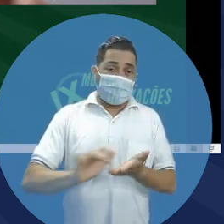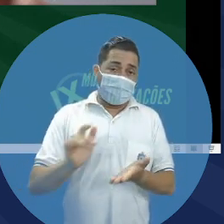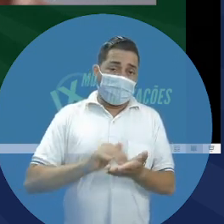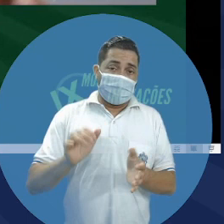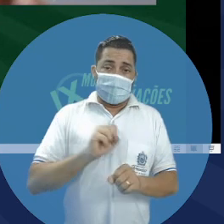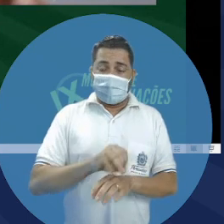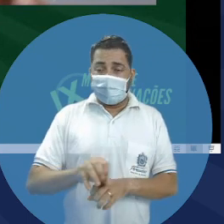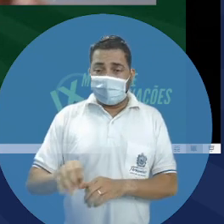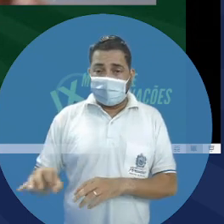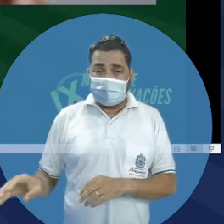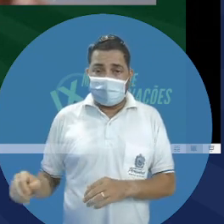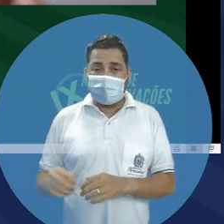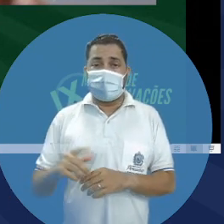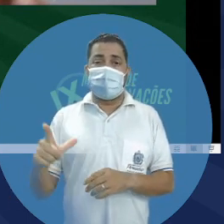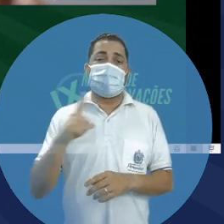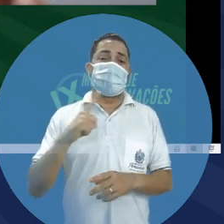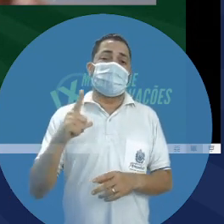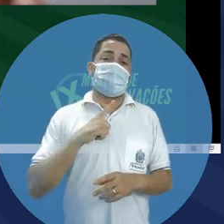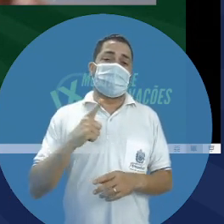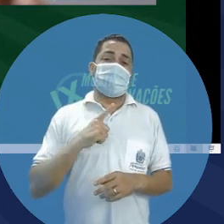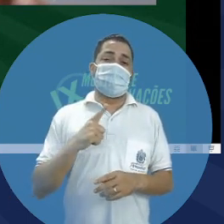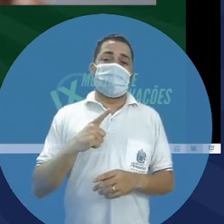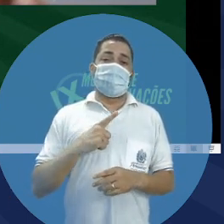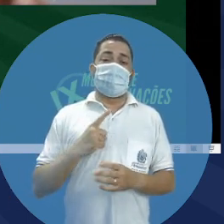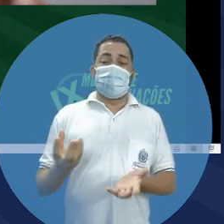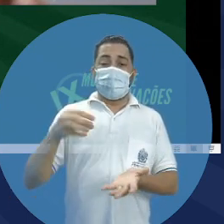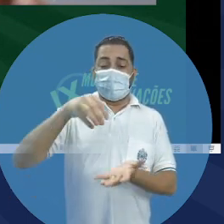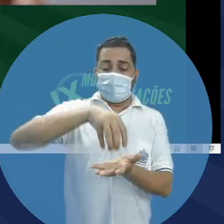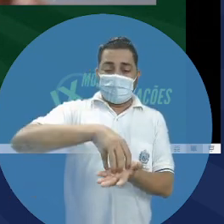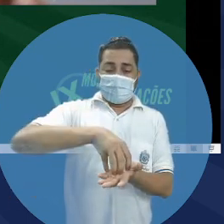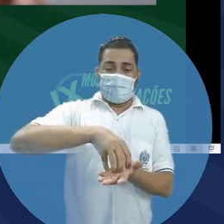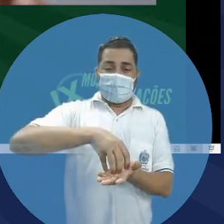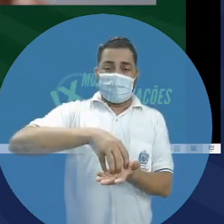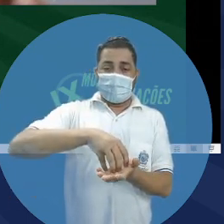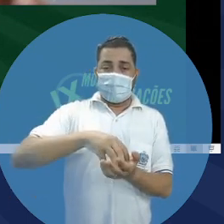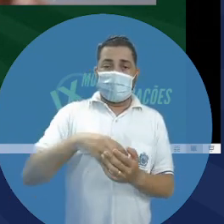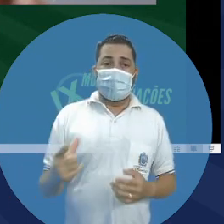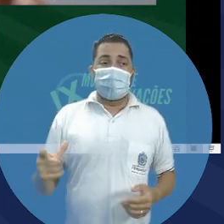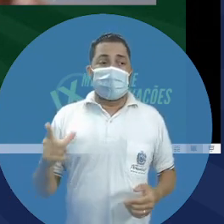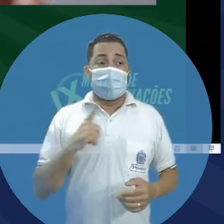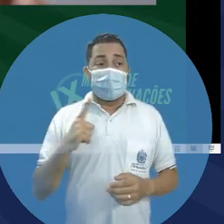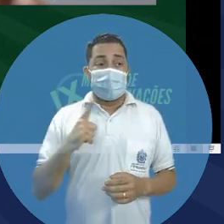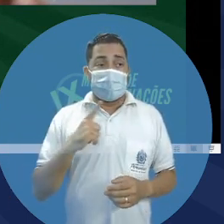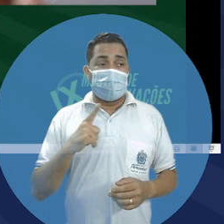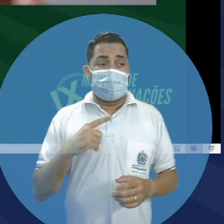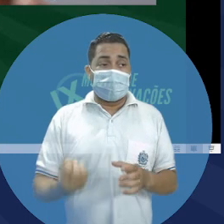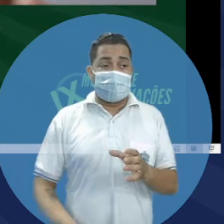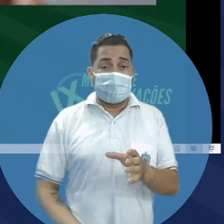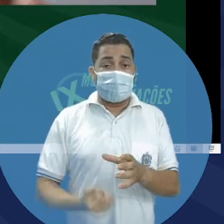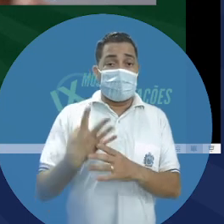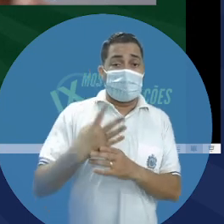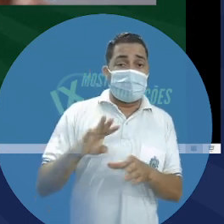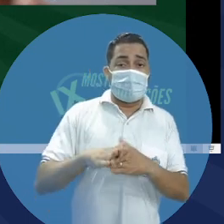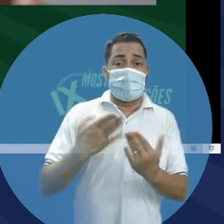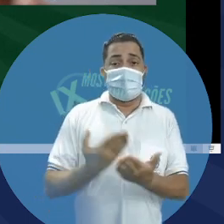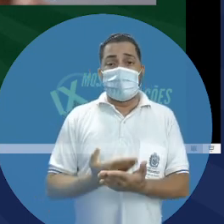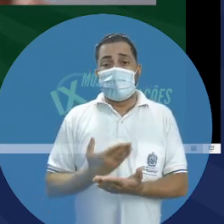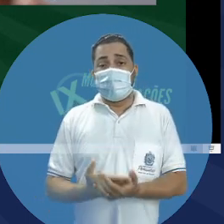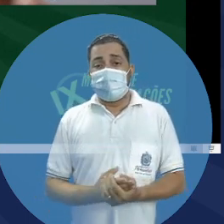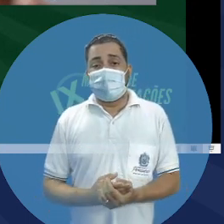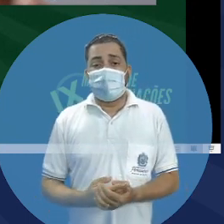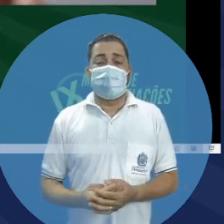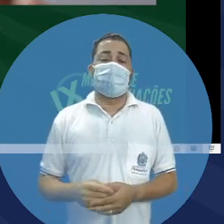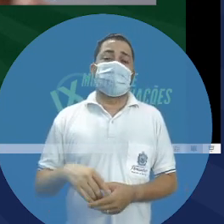que tem o seu núcleo, que foi sugerido que fossem criados nas escolas o núcleo de gênero, nós